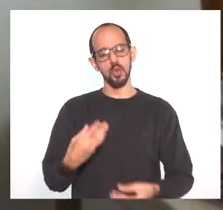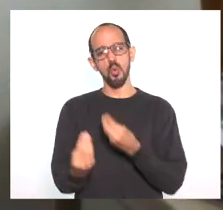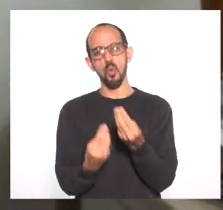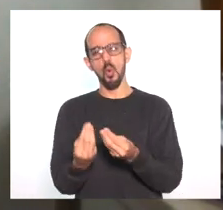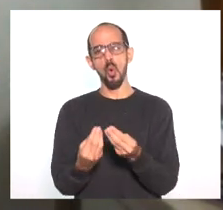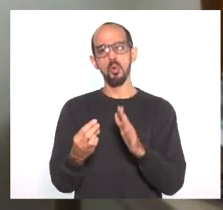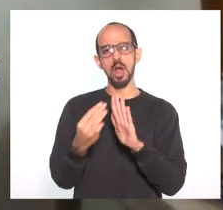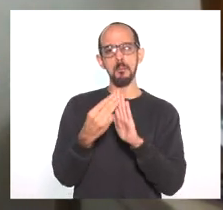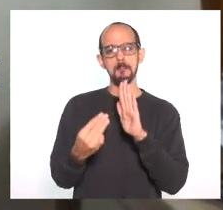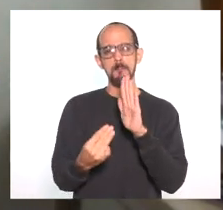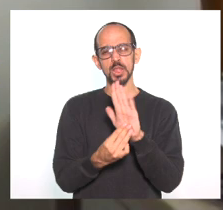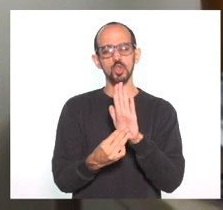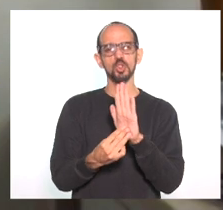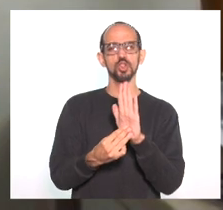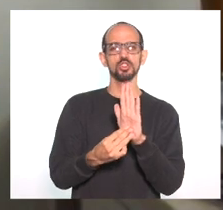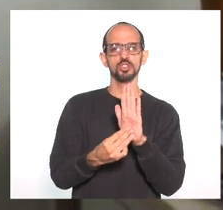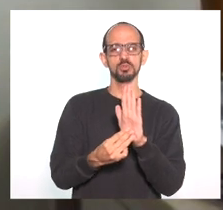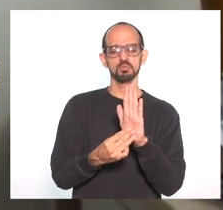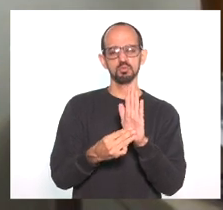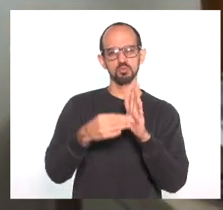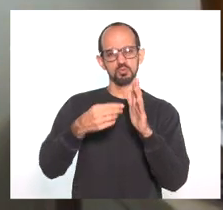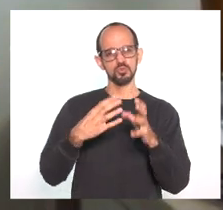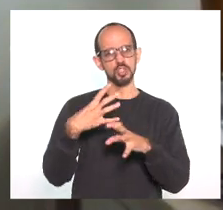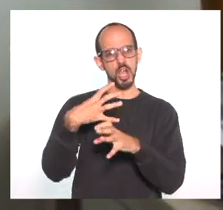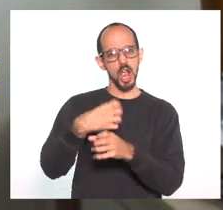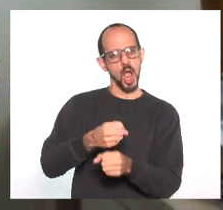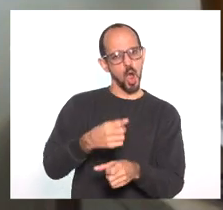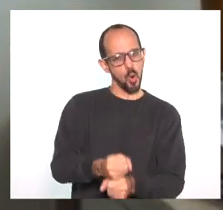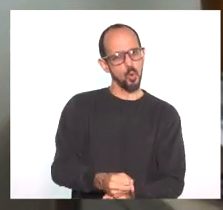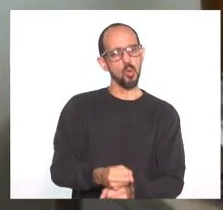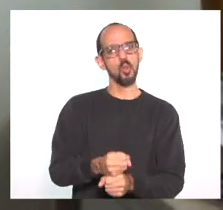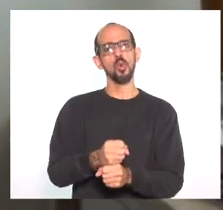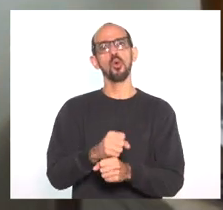metodologia toda de cálculo e